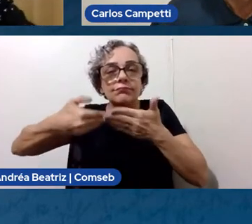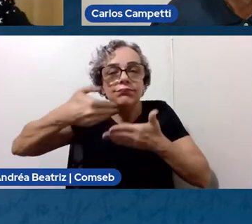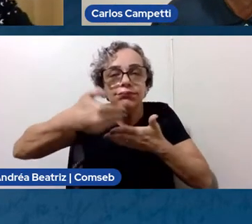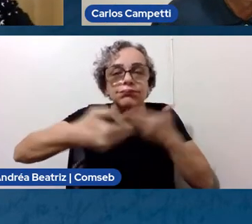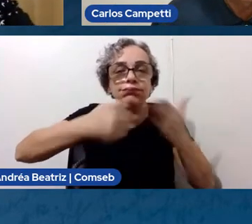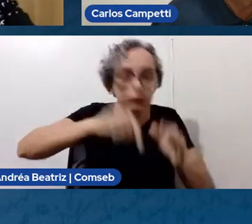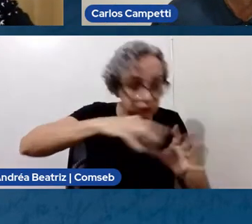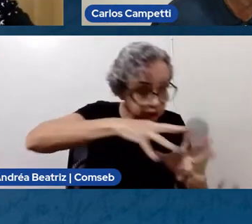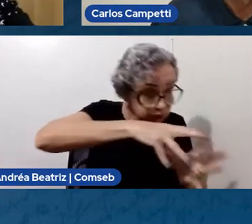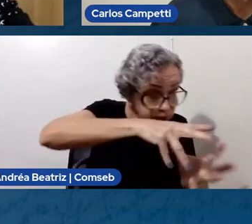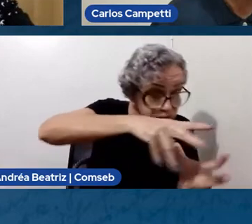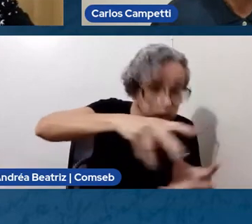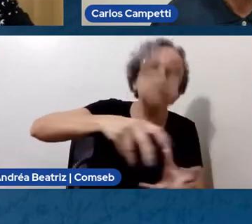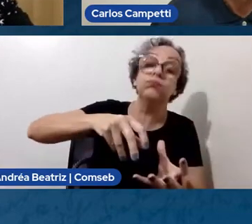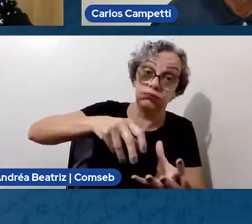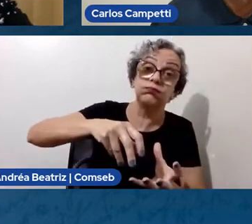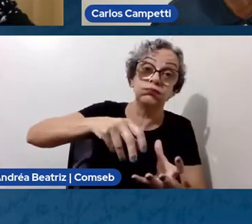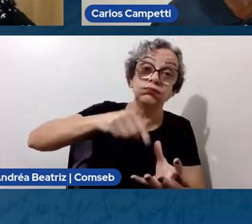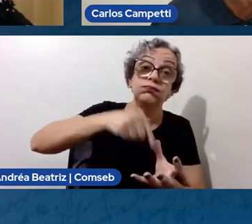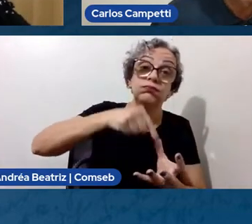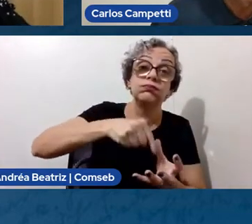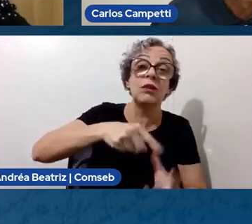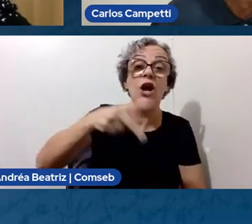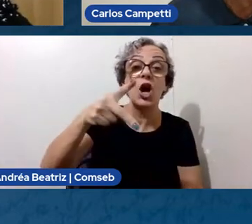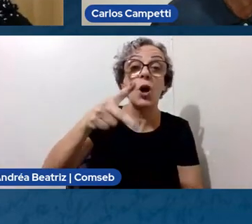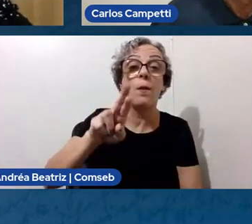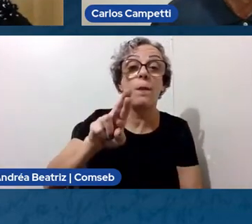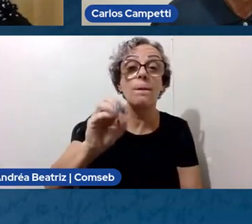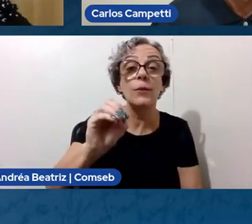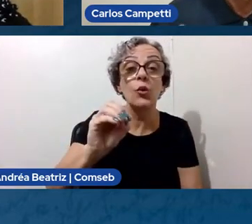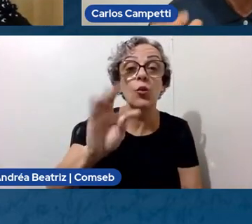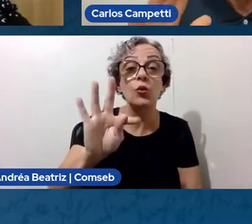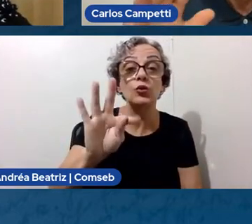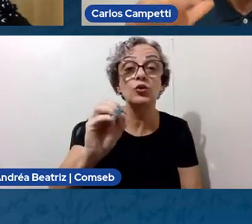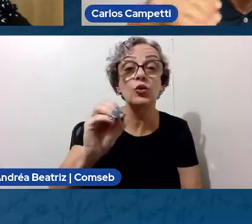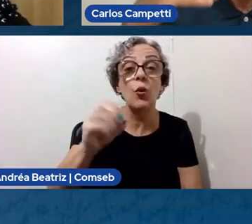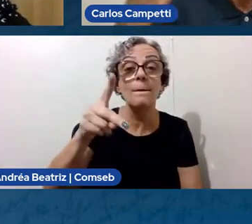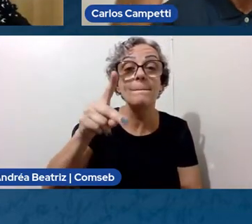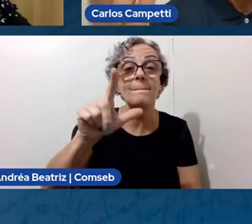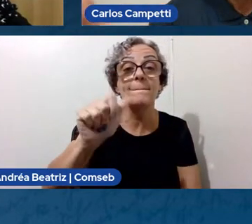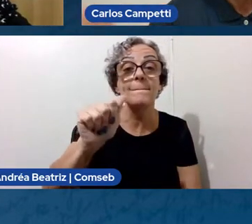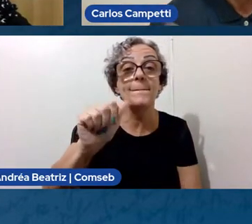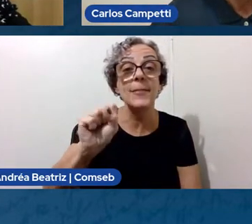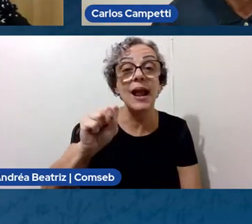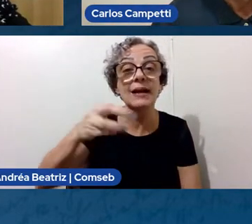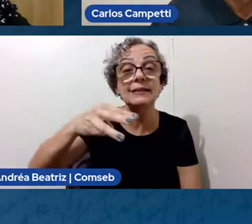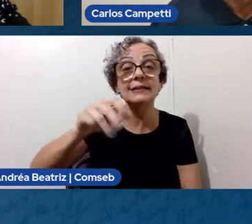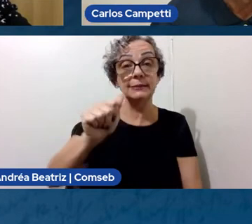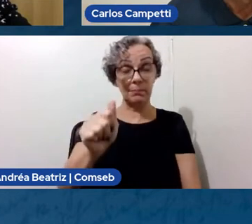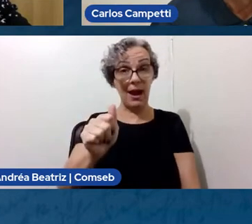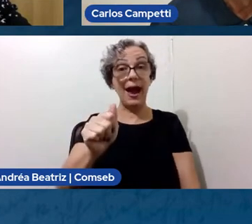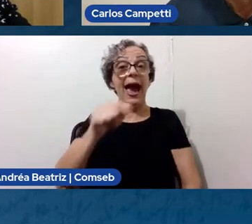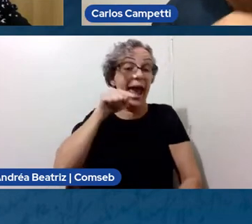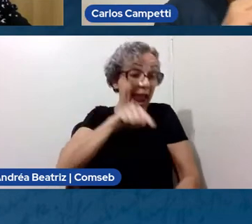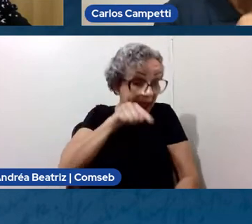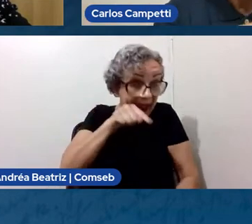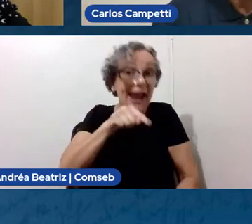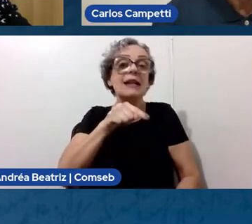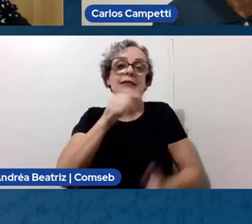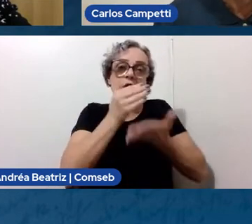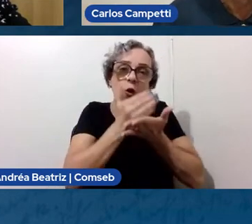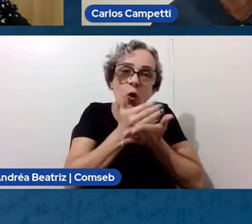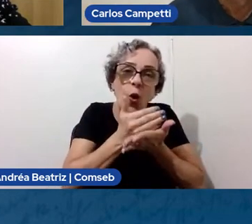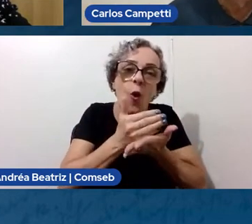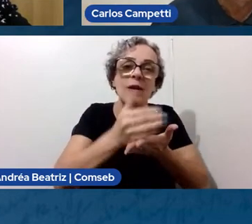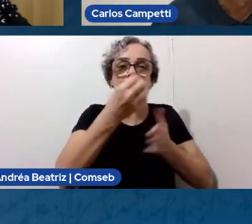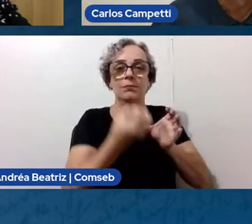ela recebeu, então, o protoplasma, que daria a condição do surgimento da vida no planeta. Mas aí,